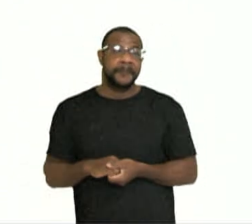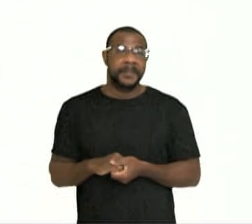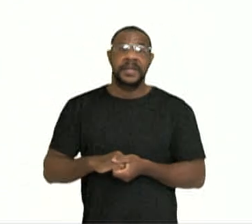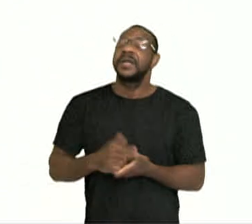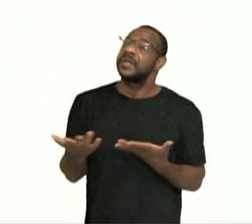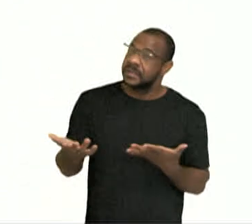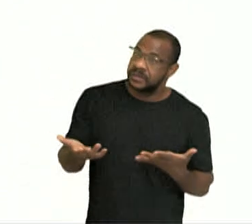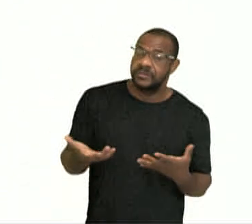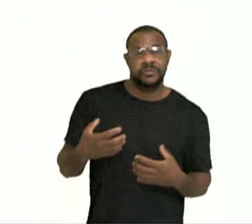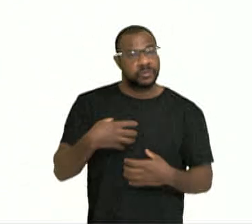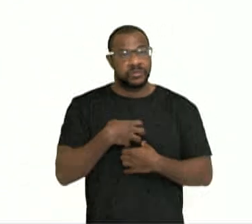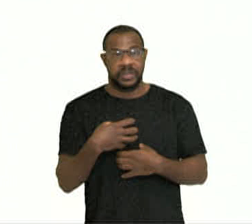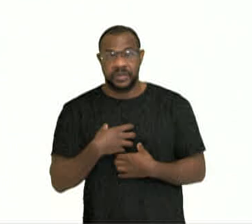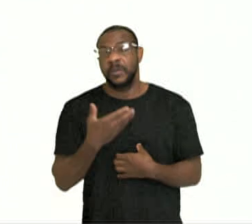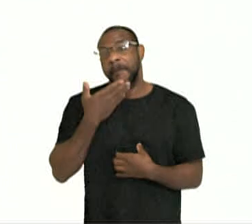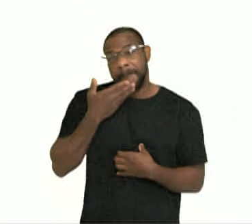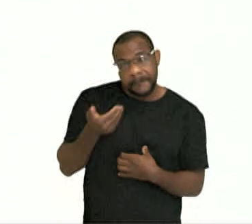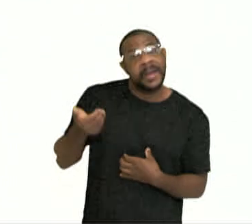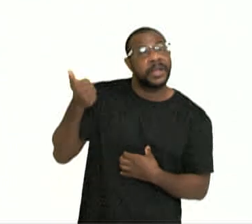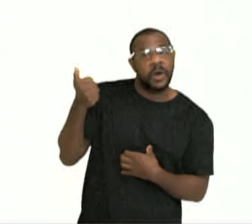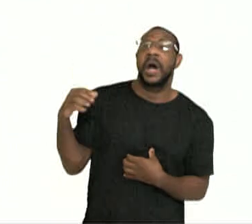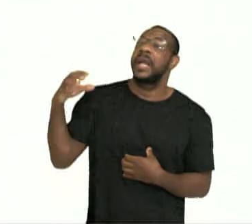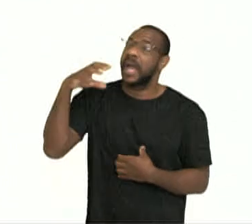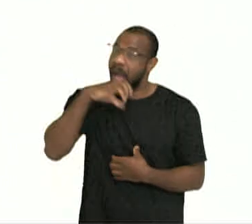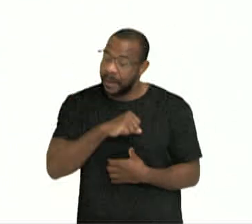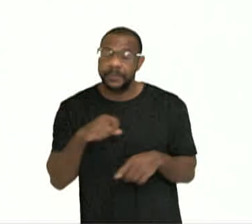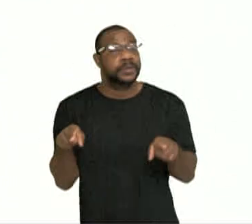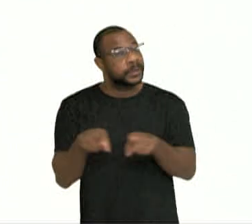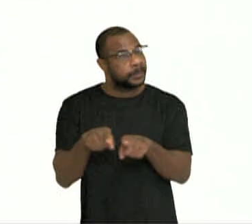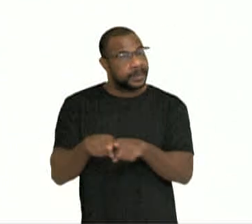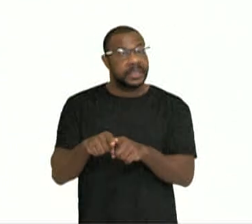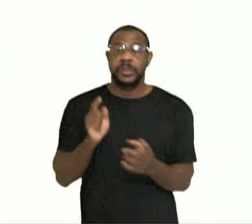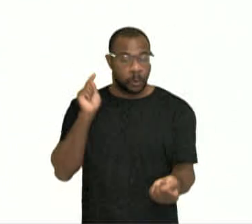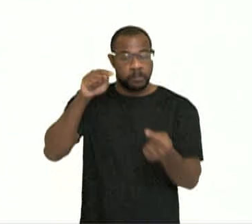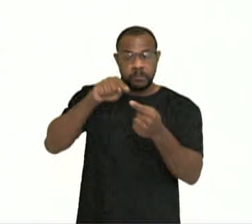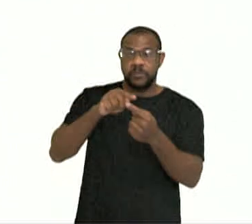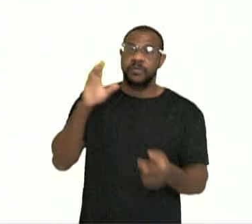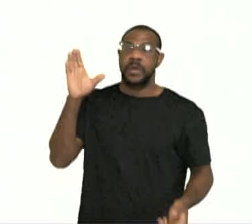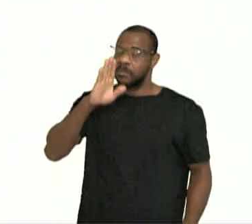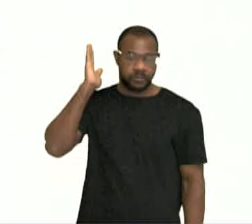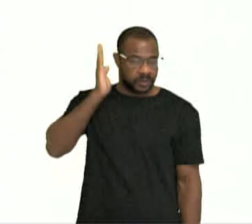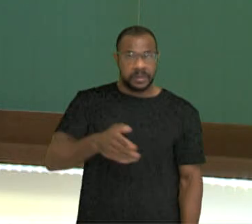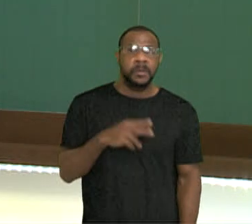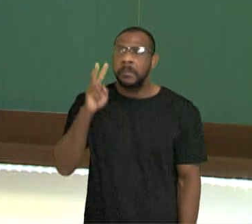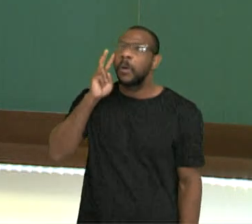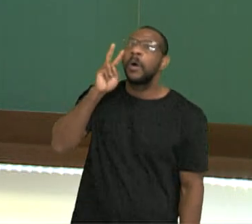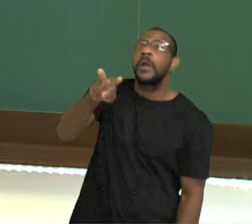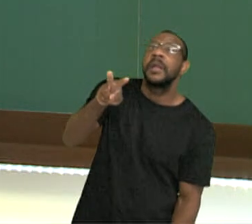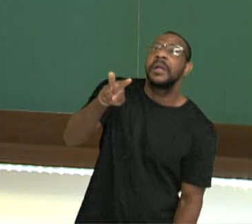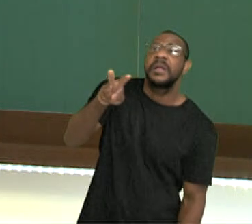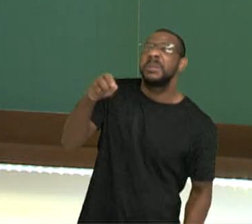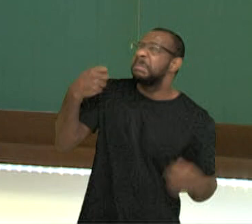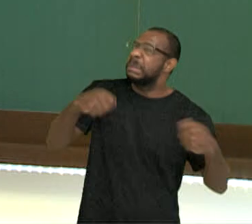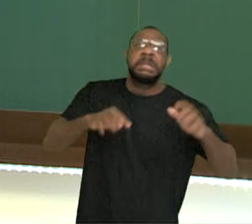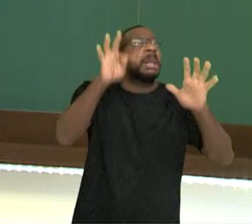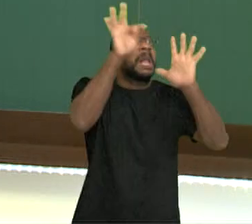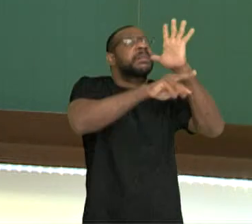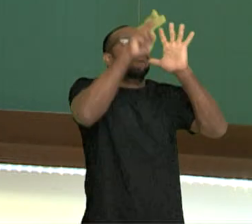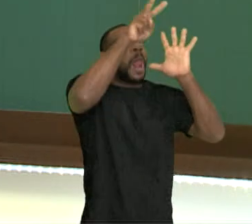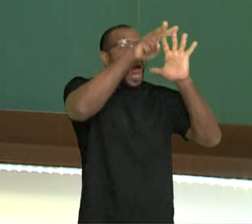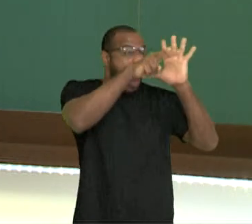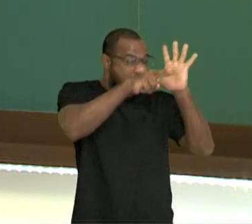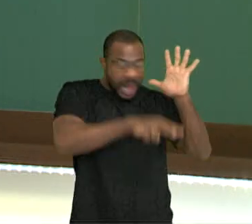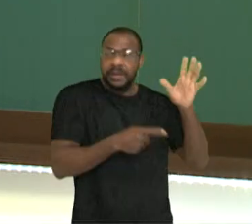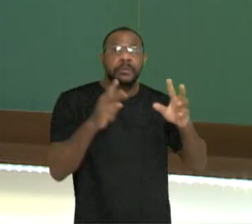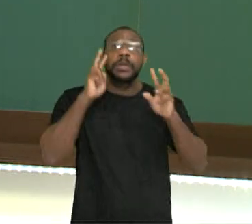mais atrativa, rápida e também objetiva. Eu bato o olho ali, eu não preciso ler um texto enorme para saber